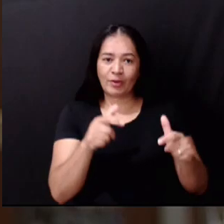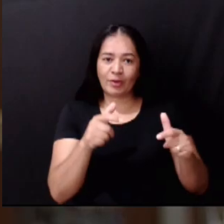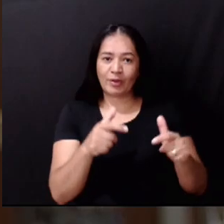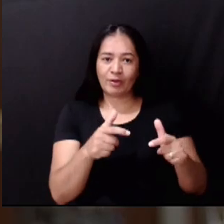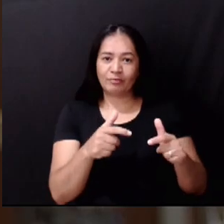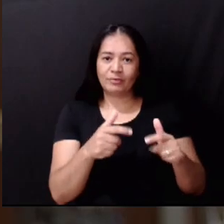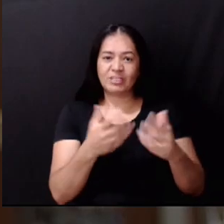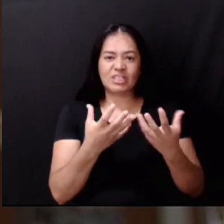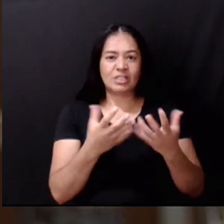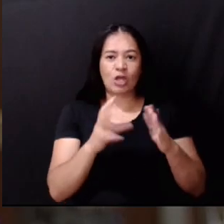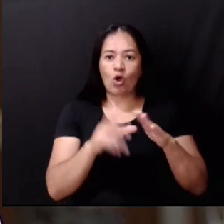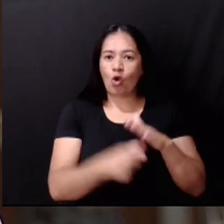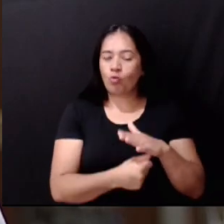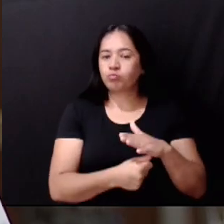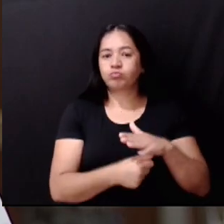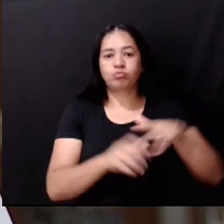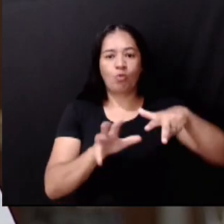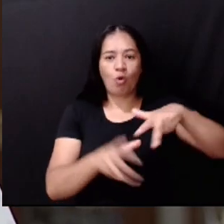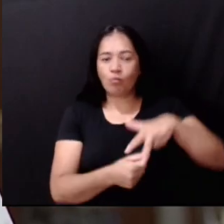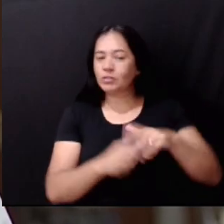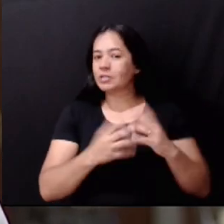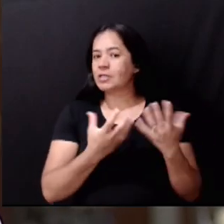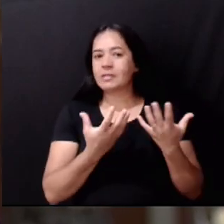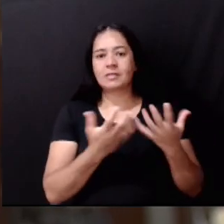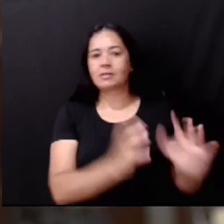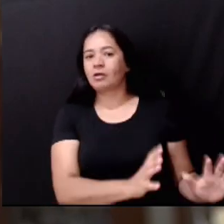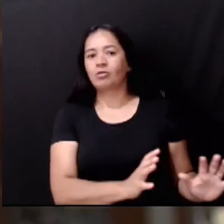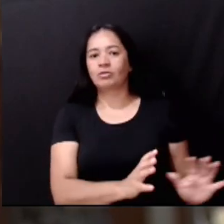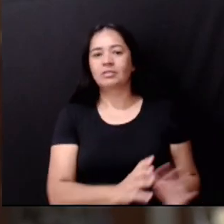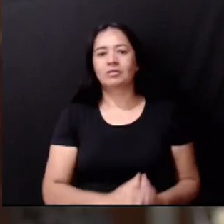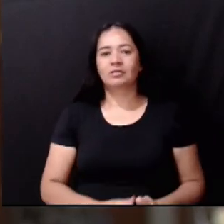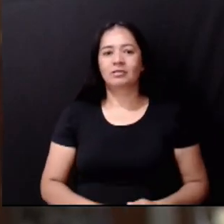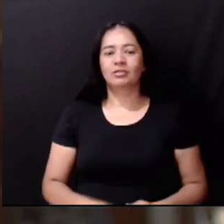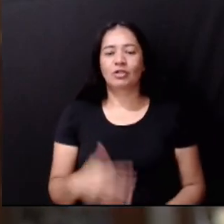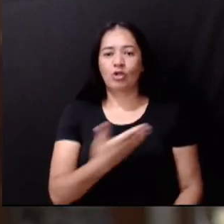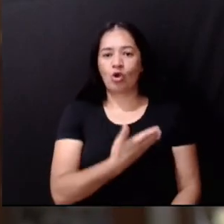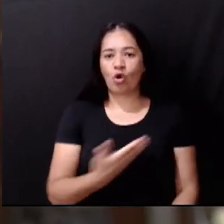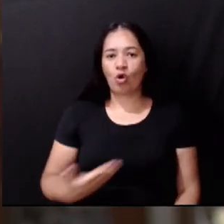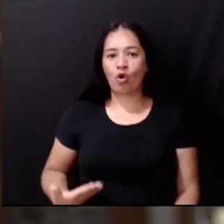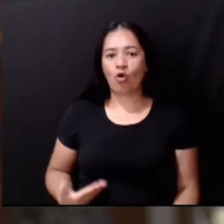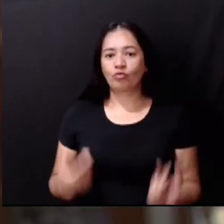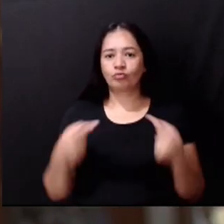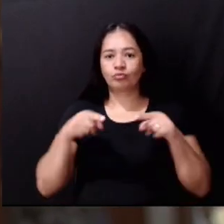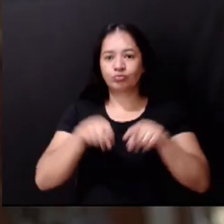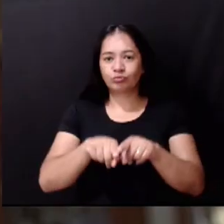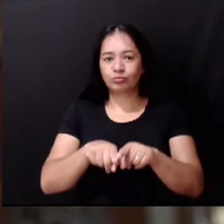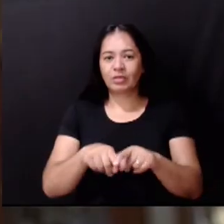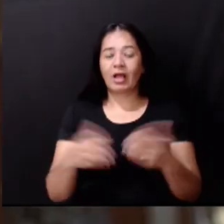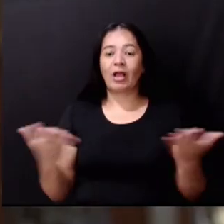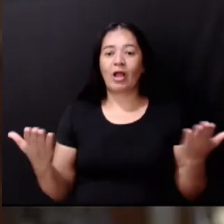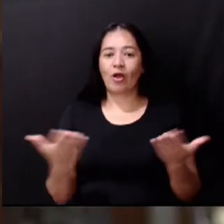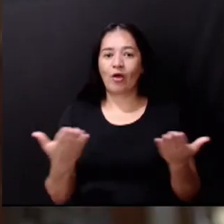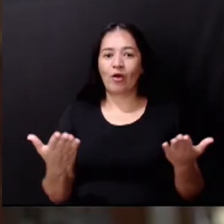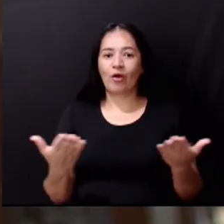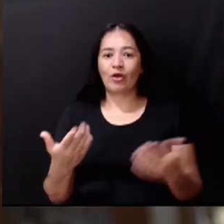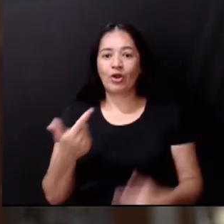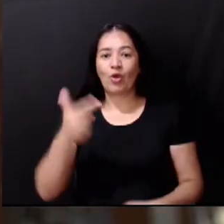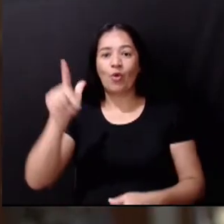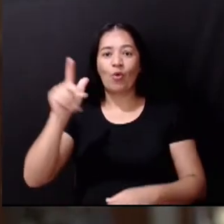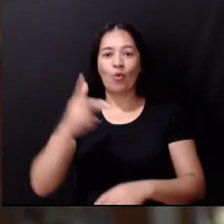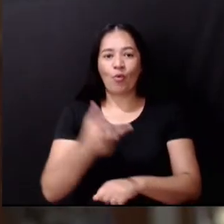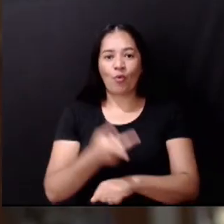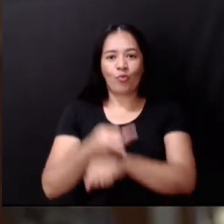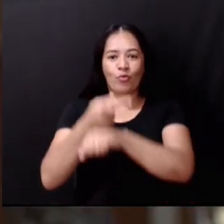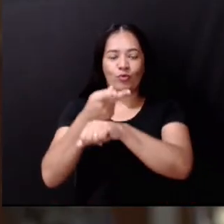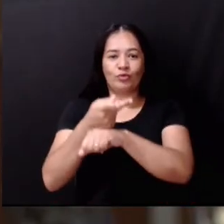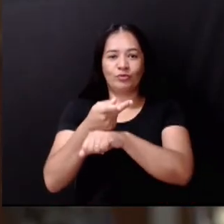Não Aceito Corrupção, no quesito governança corporativa. Agora, essa premiação do jornal